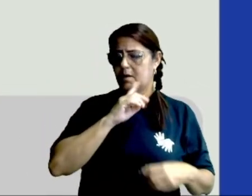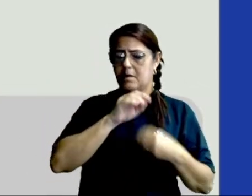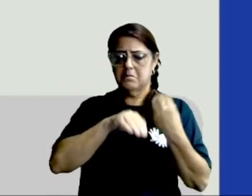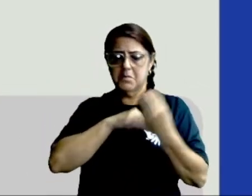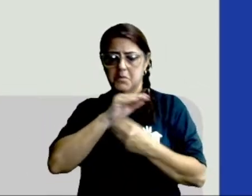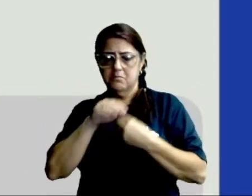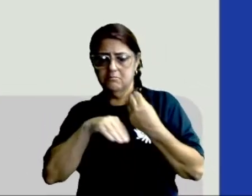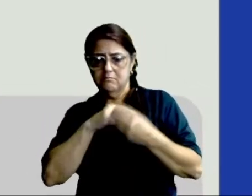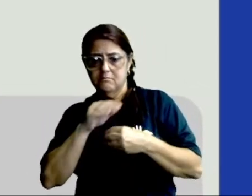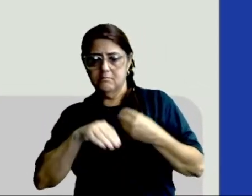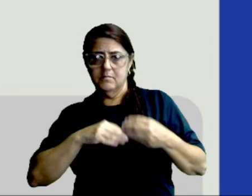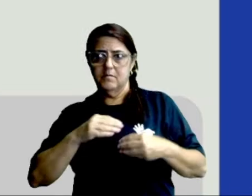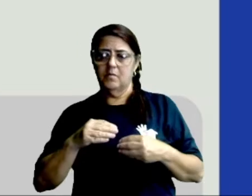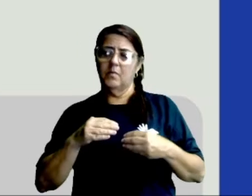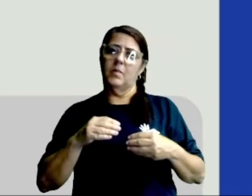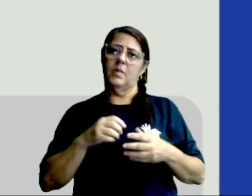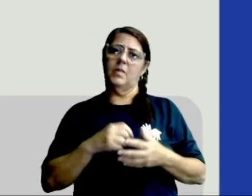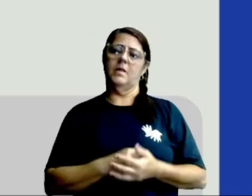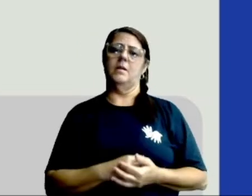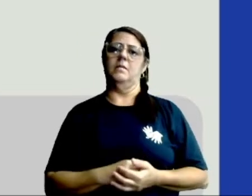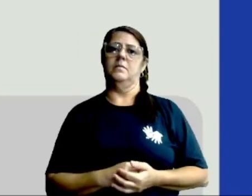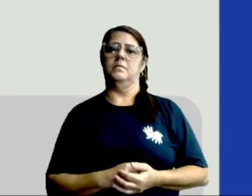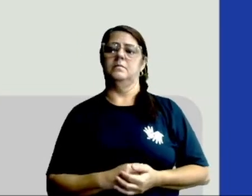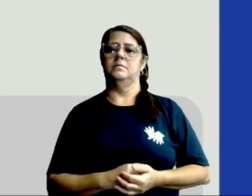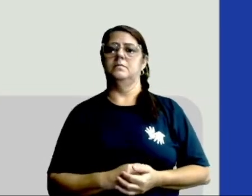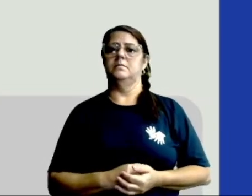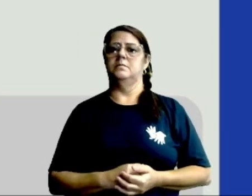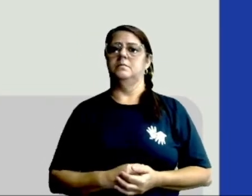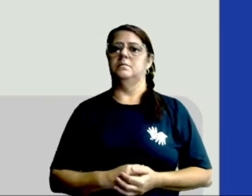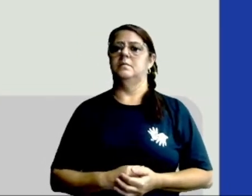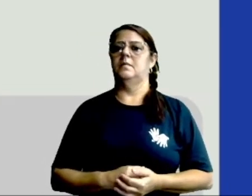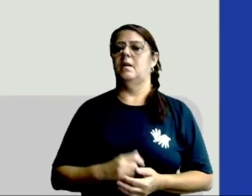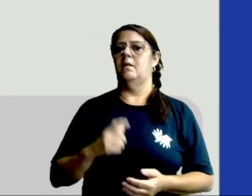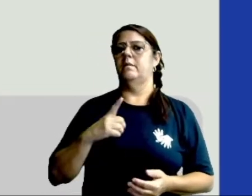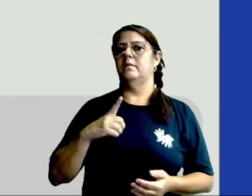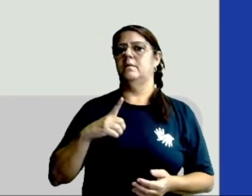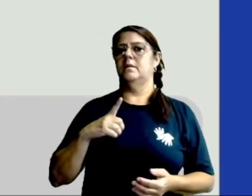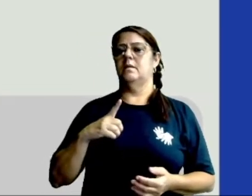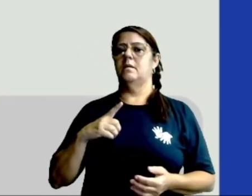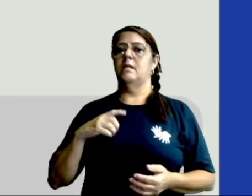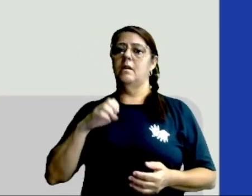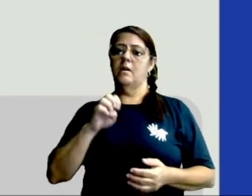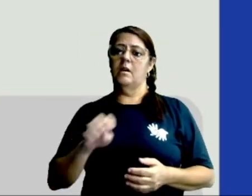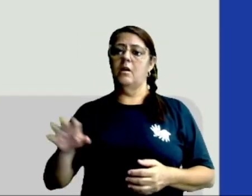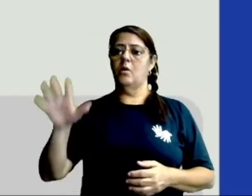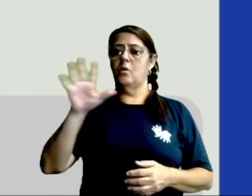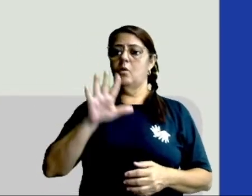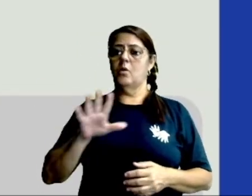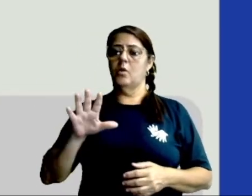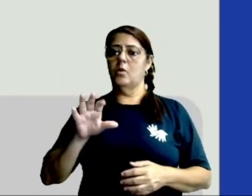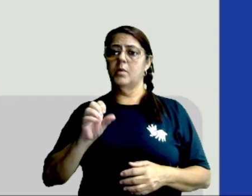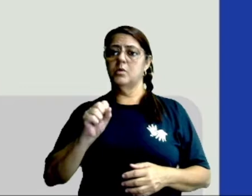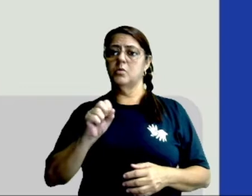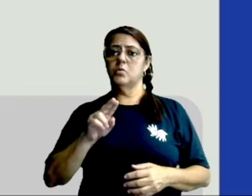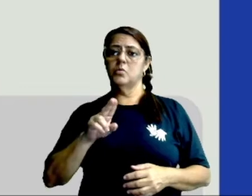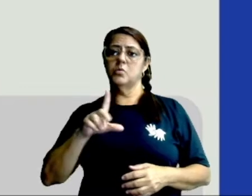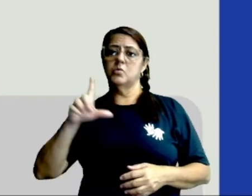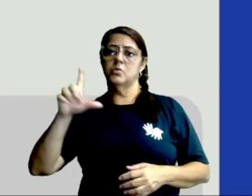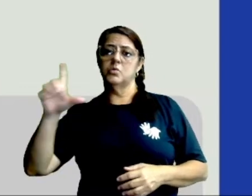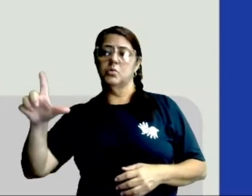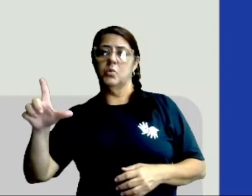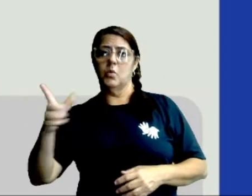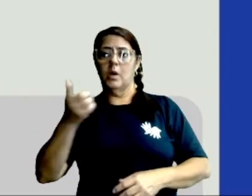tom de amarelo, né, a Europa oceânica e continental. E a Europa do Sul, que tem os domínios frios de clima